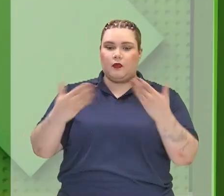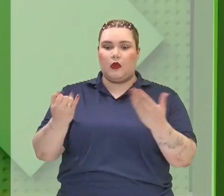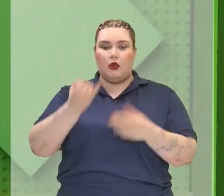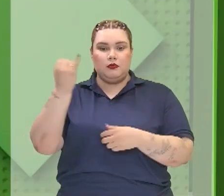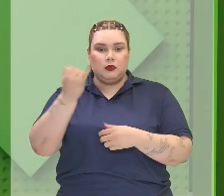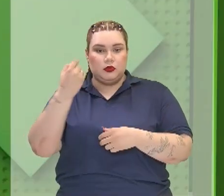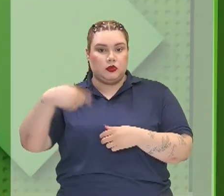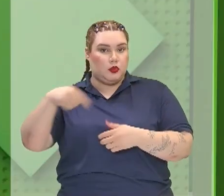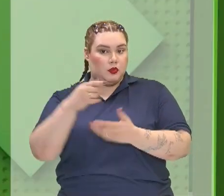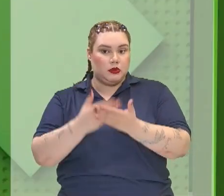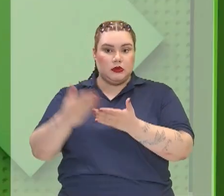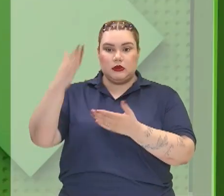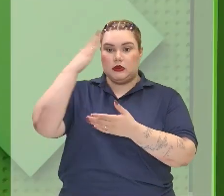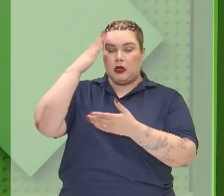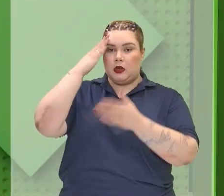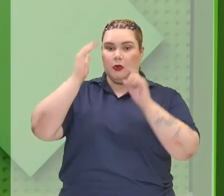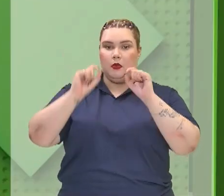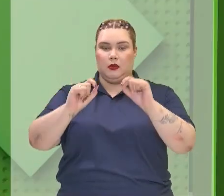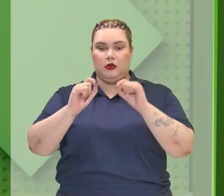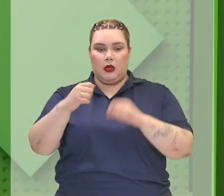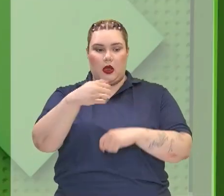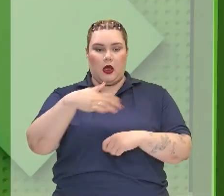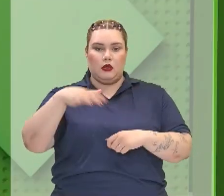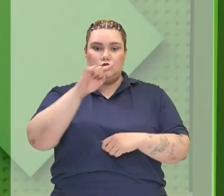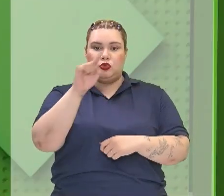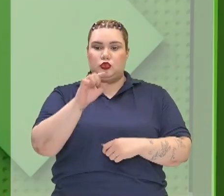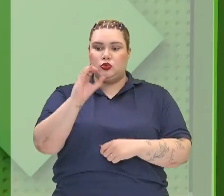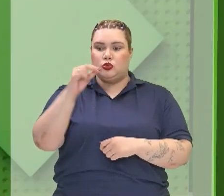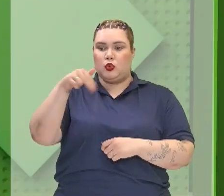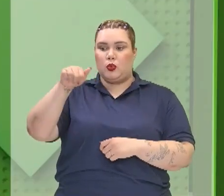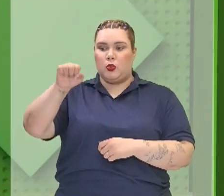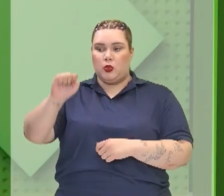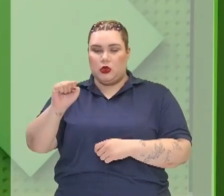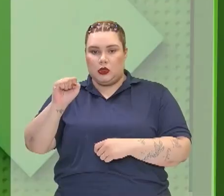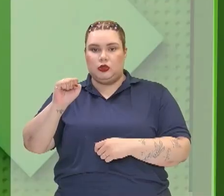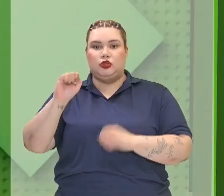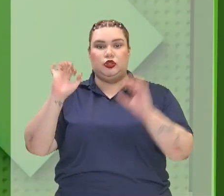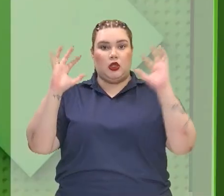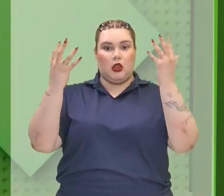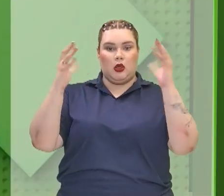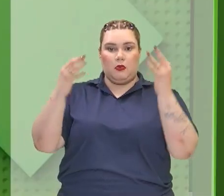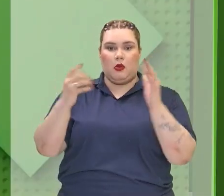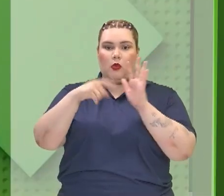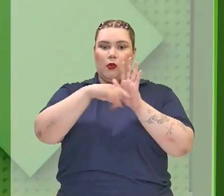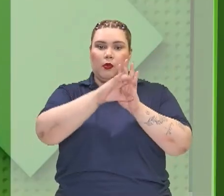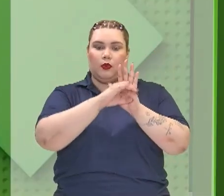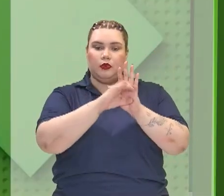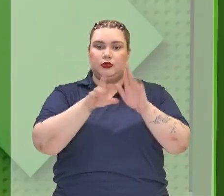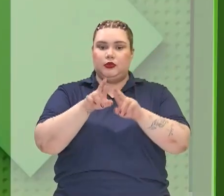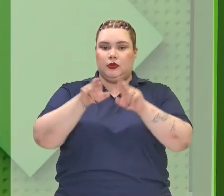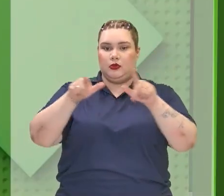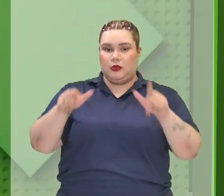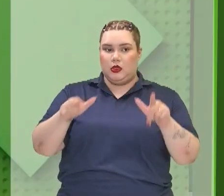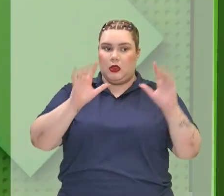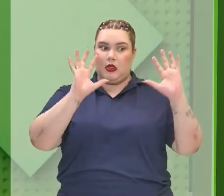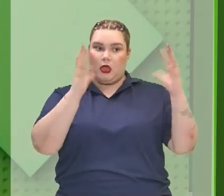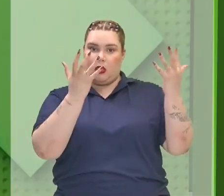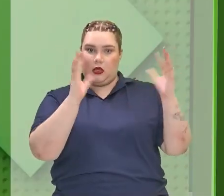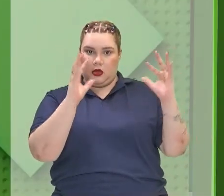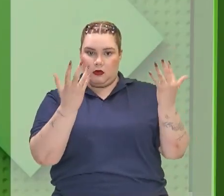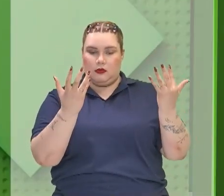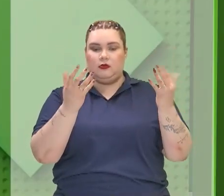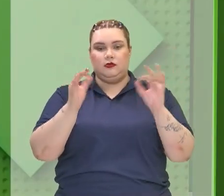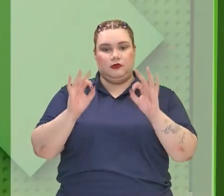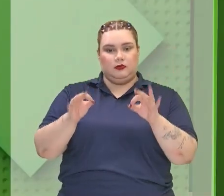saibam que zonas climáticas ou zonas térmicas é um conceito diferente de clima, tá?